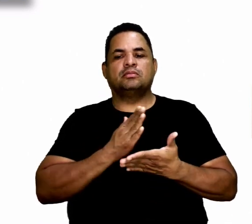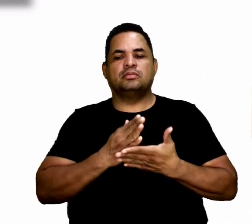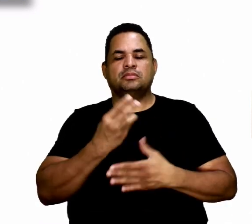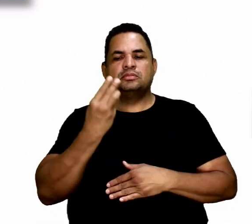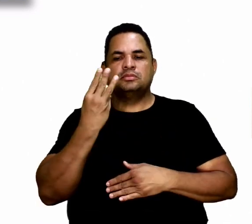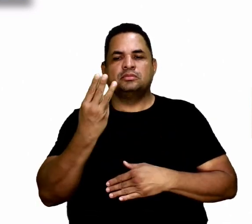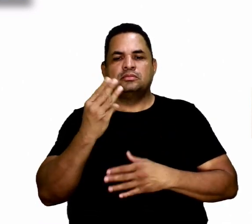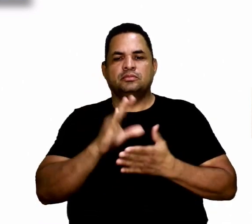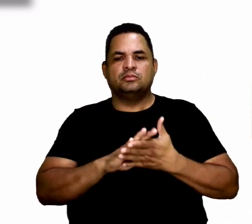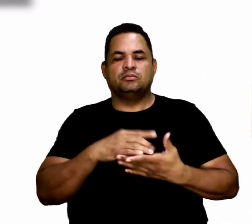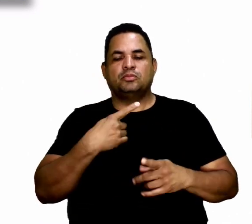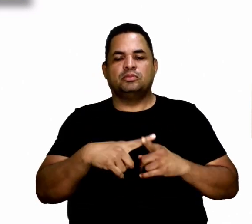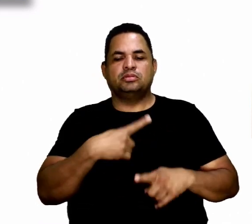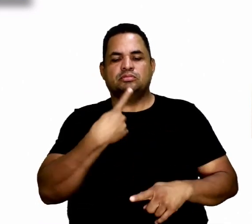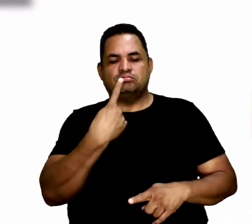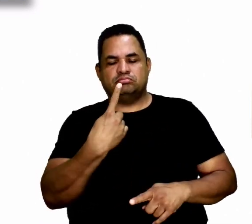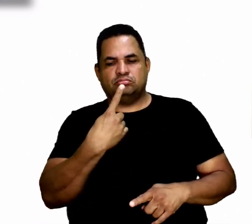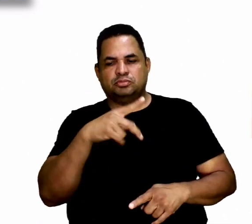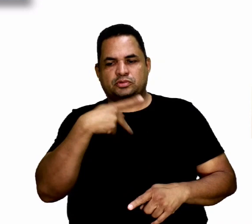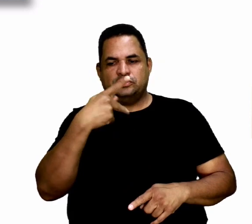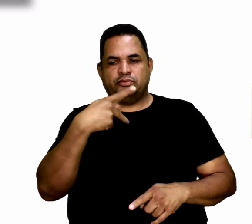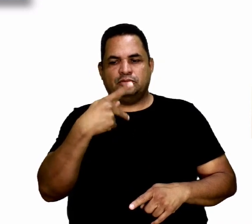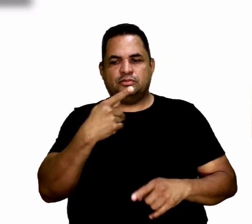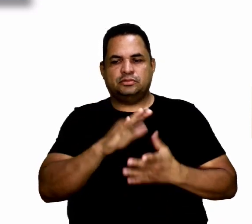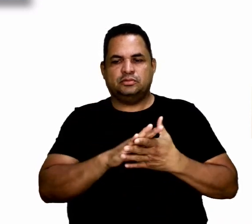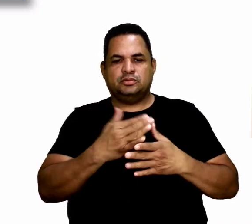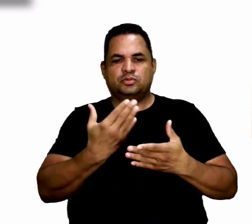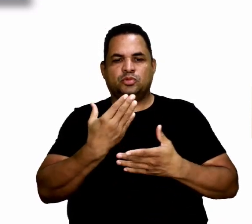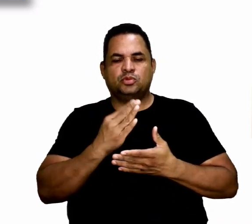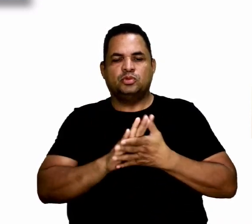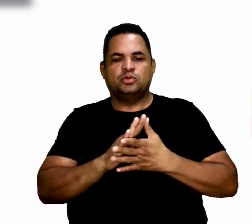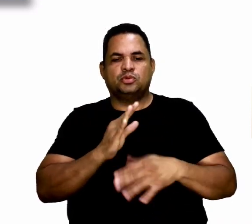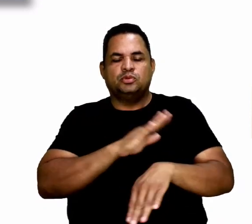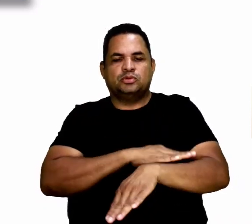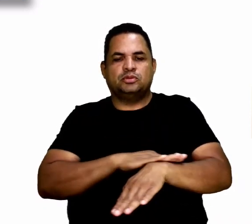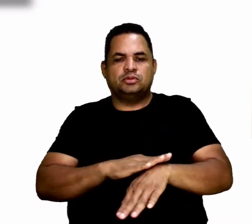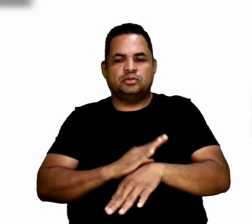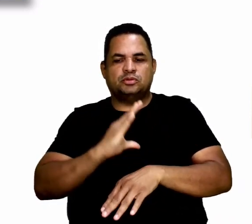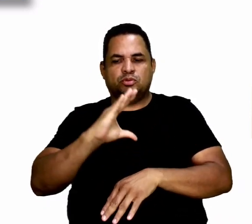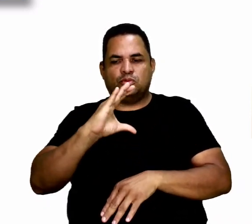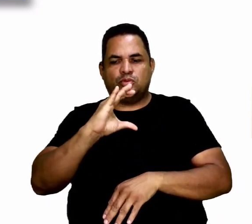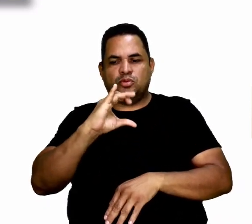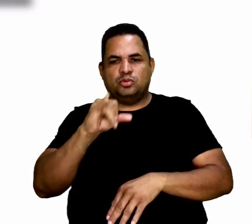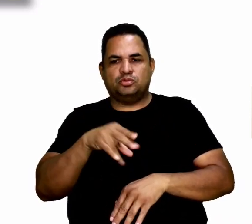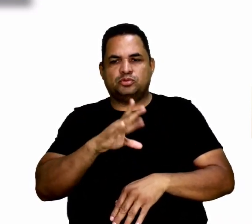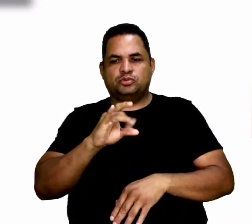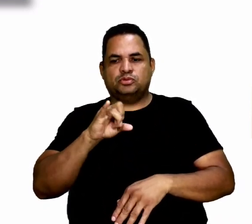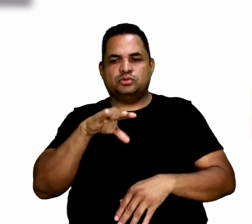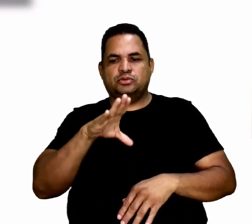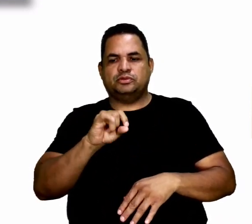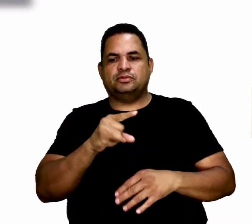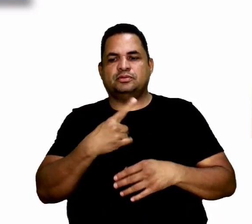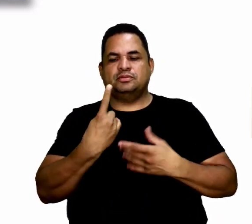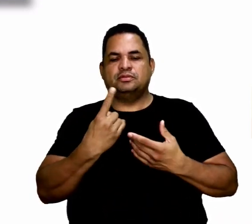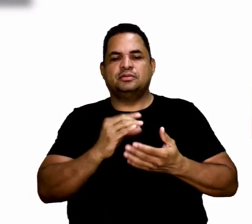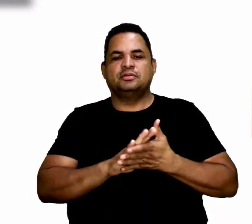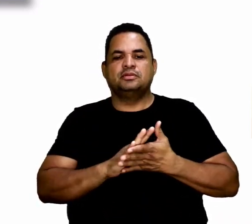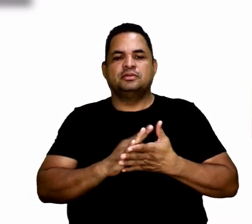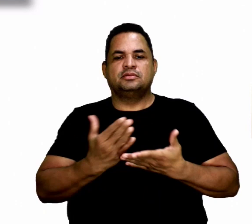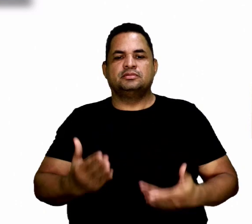Porque na parte 1 a gente falou lá sobre o tecido conjuntivo. O